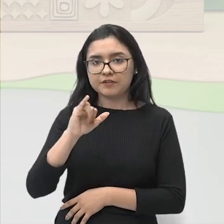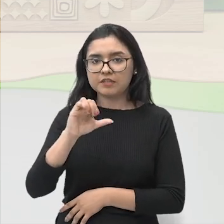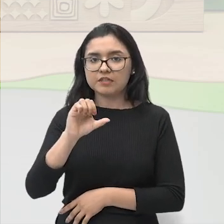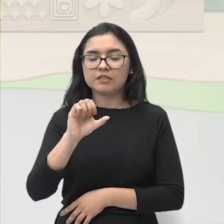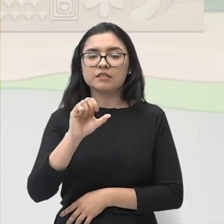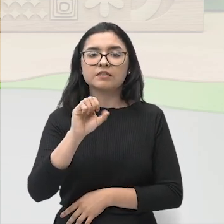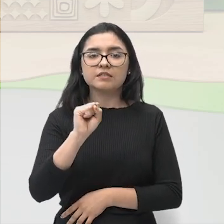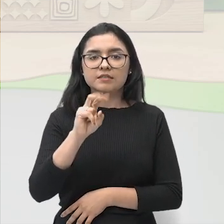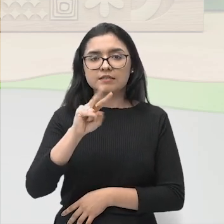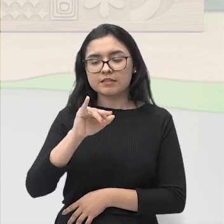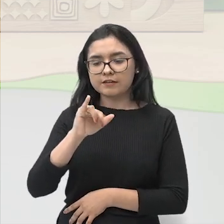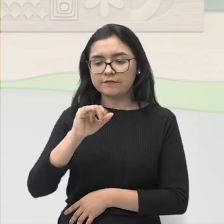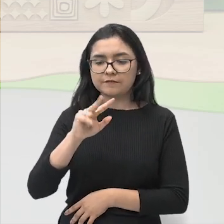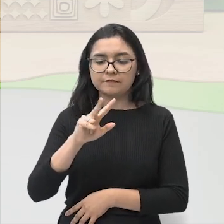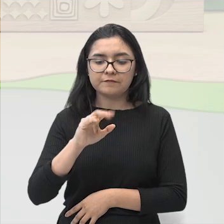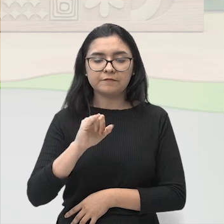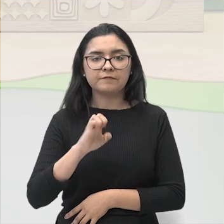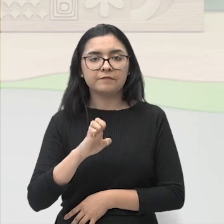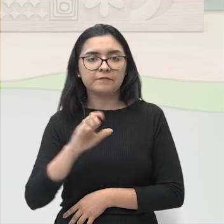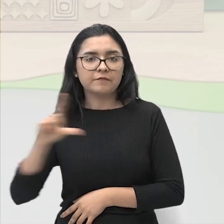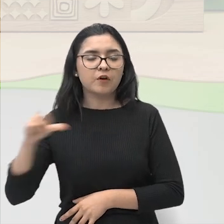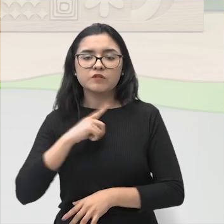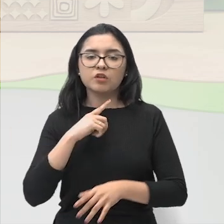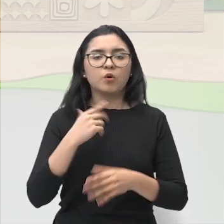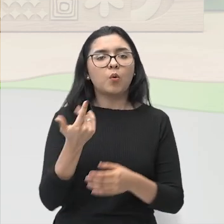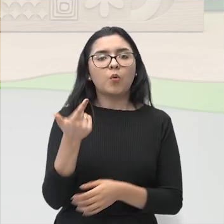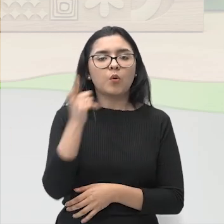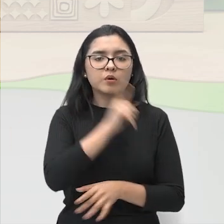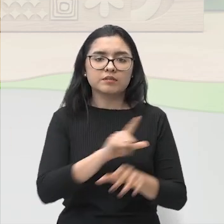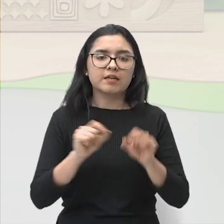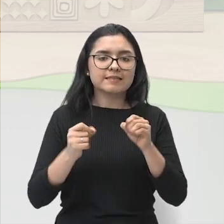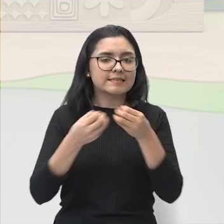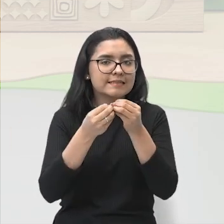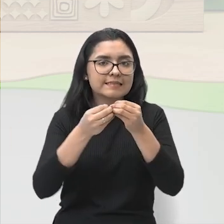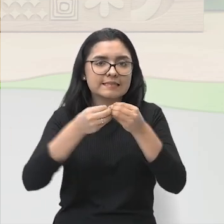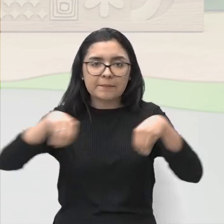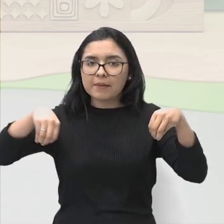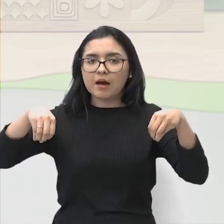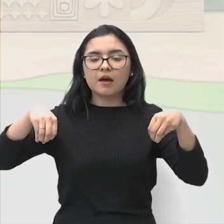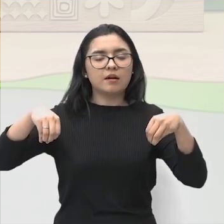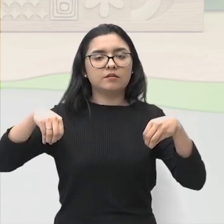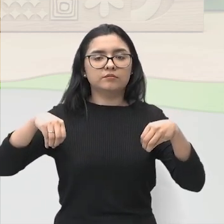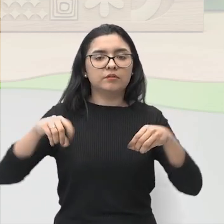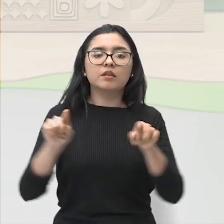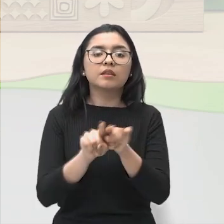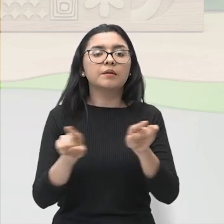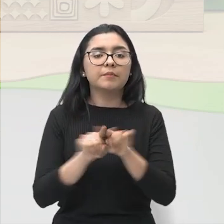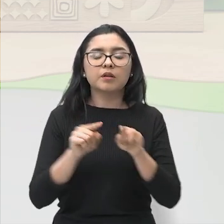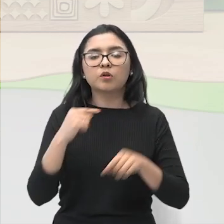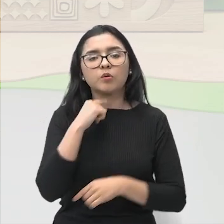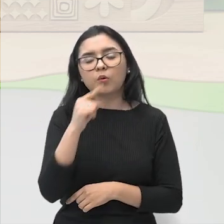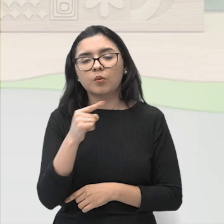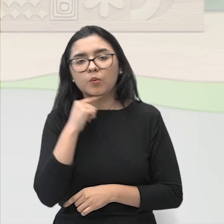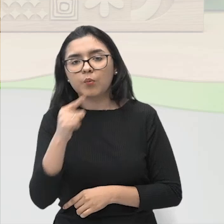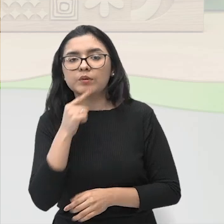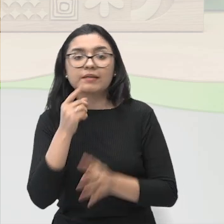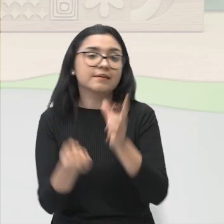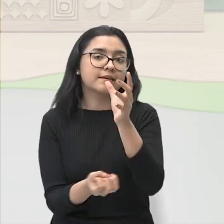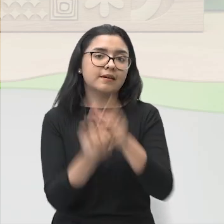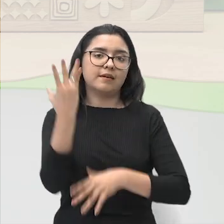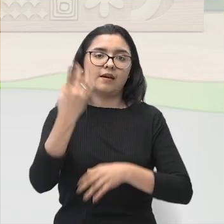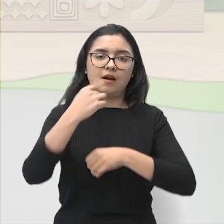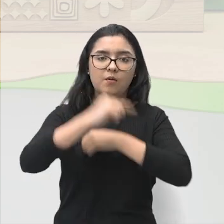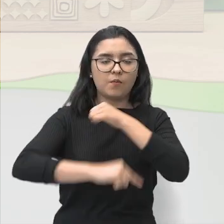não consegue quebrar essa estrutura. Assim como também você não consegue criar um